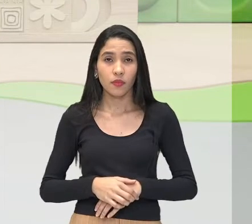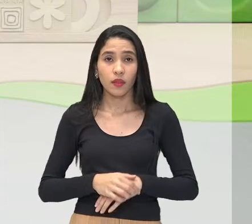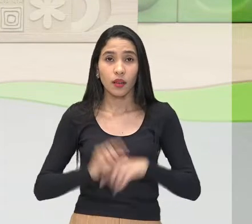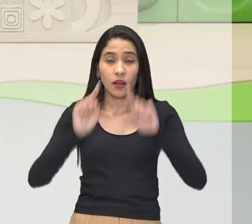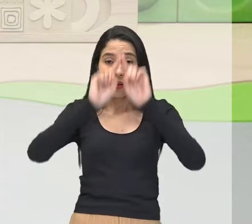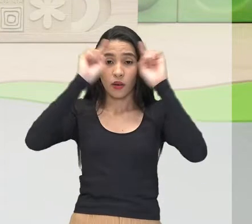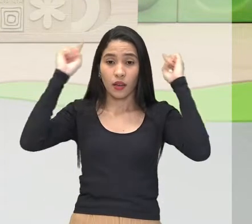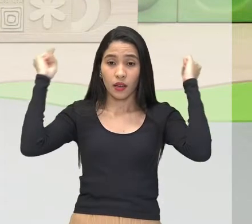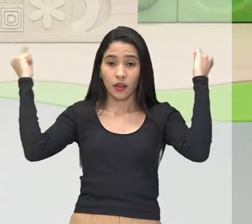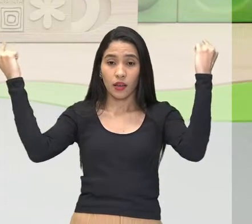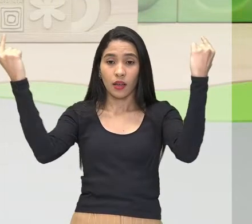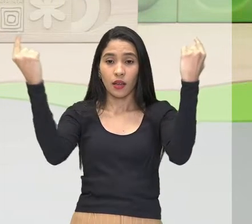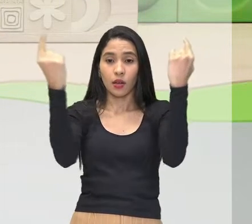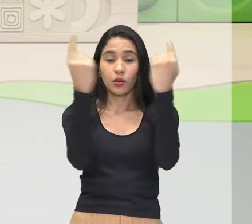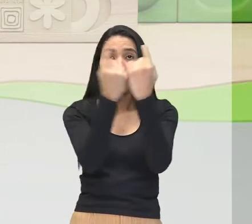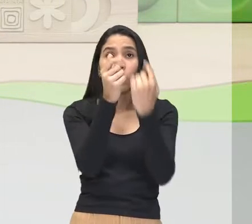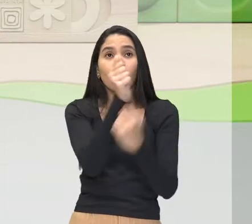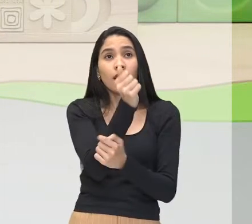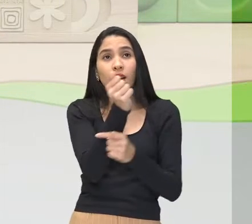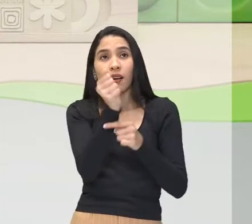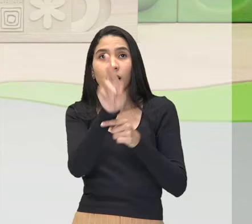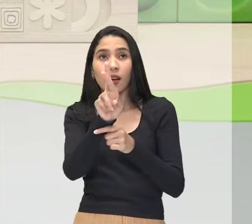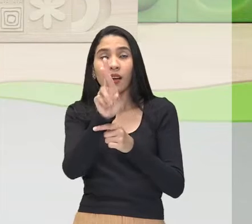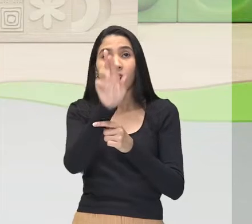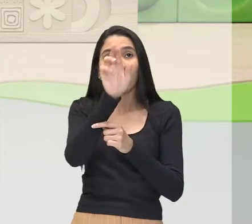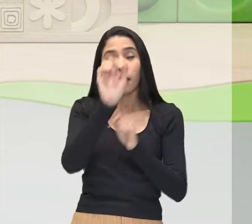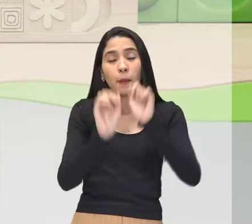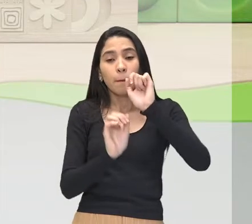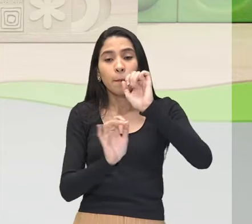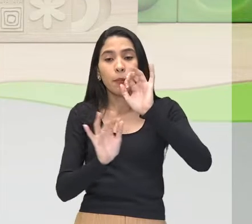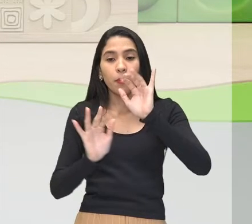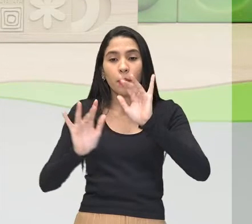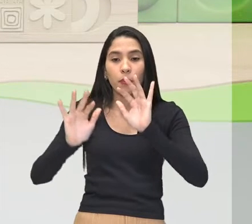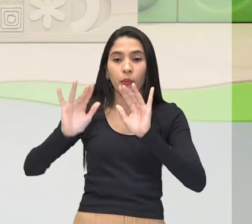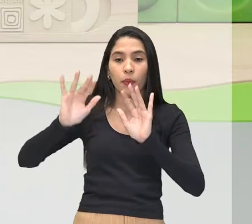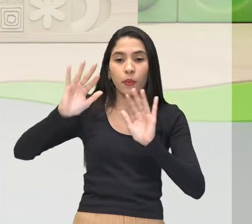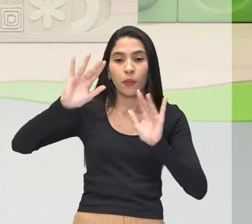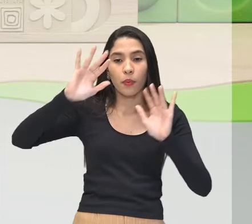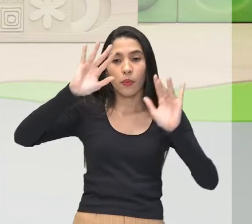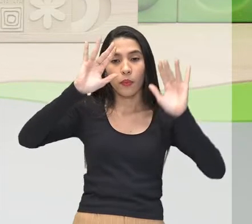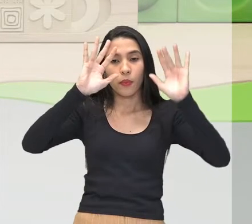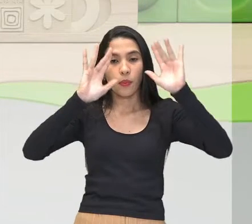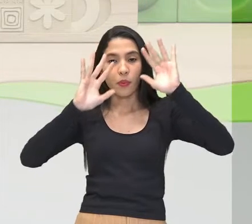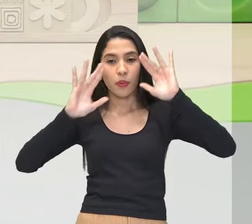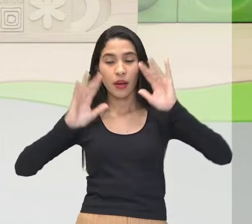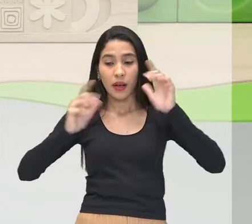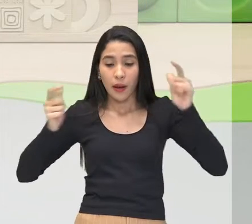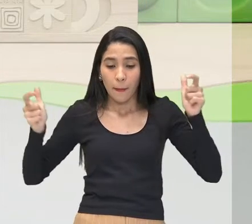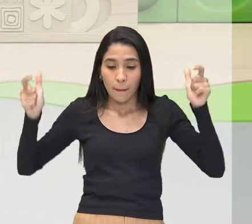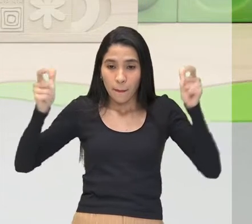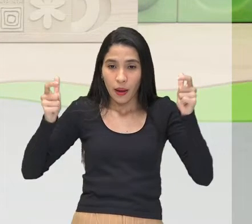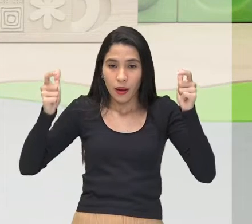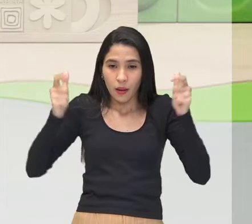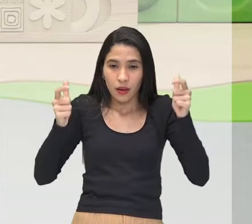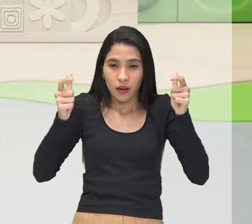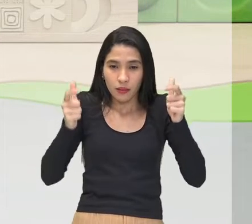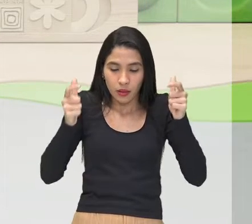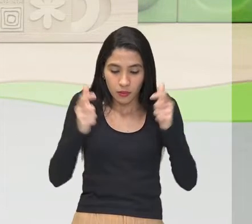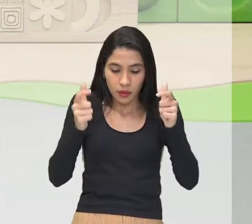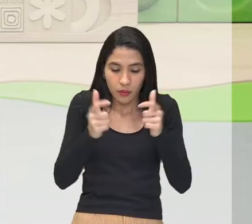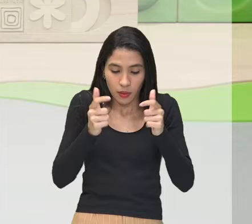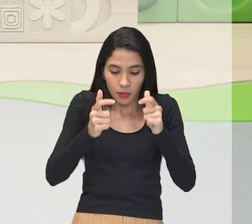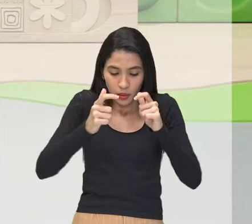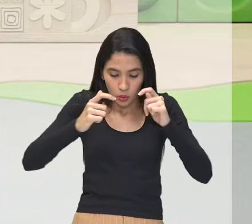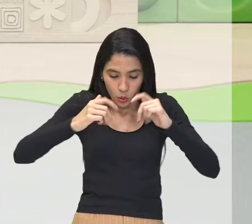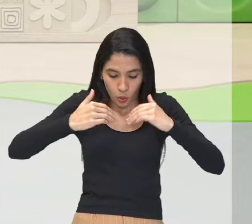nós temos ar e esse ar ele está exercendo pressão por todo o nosso